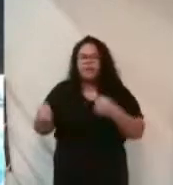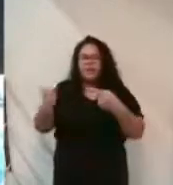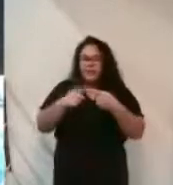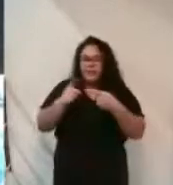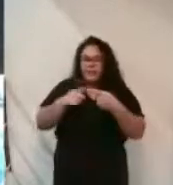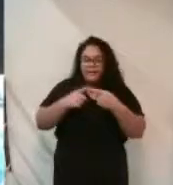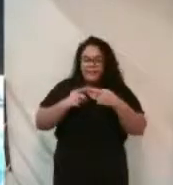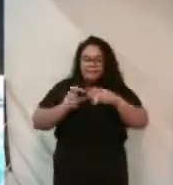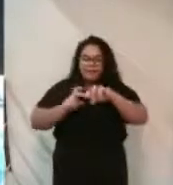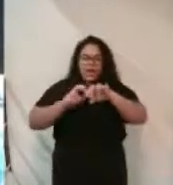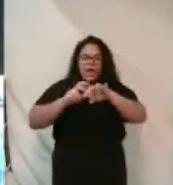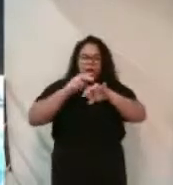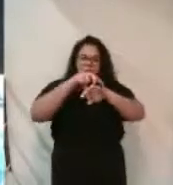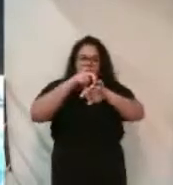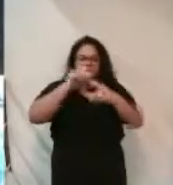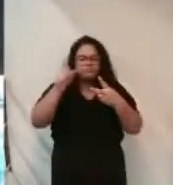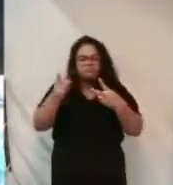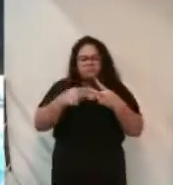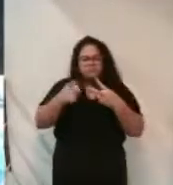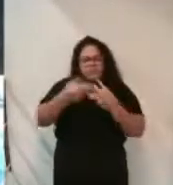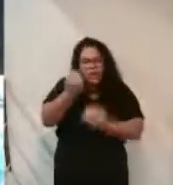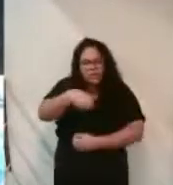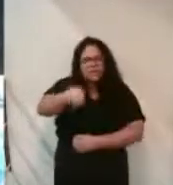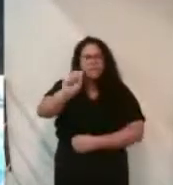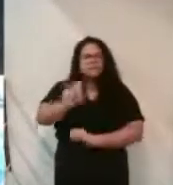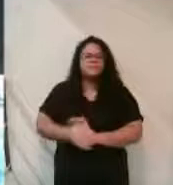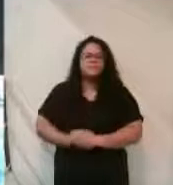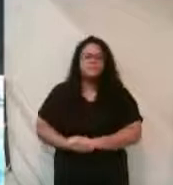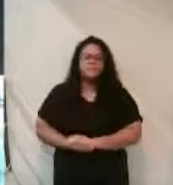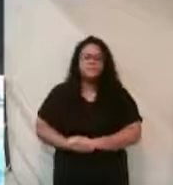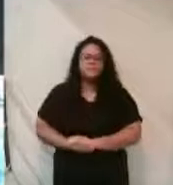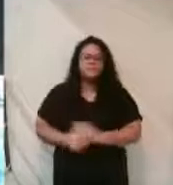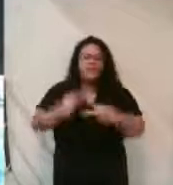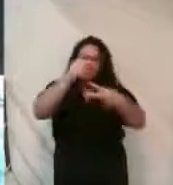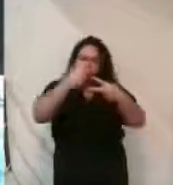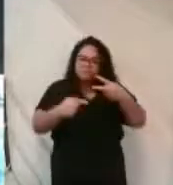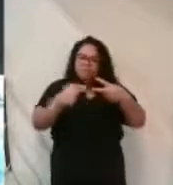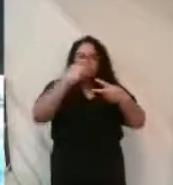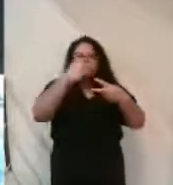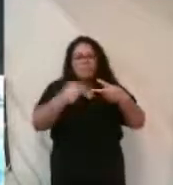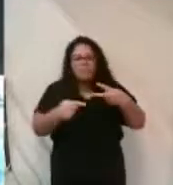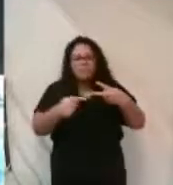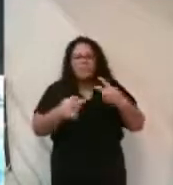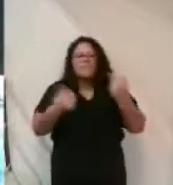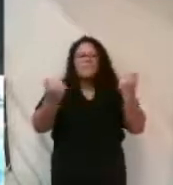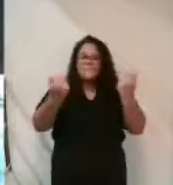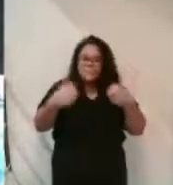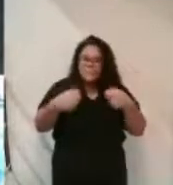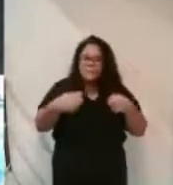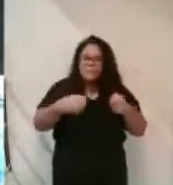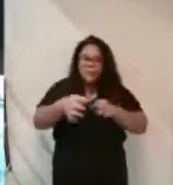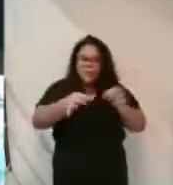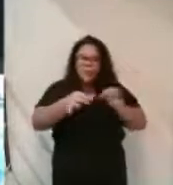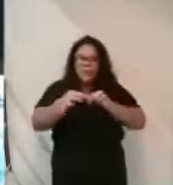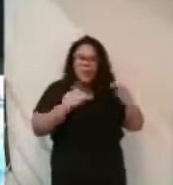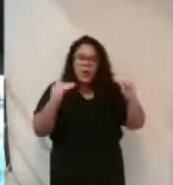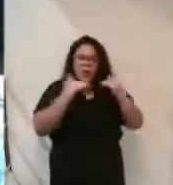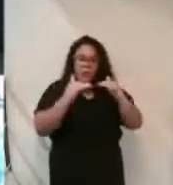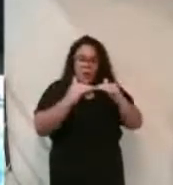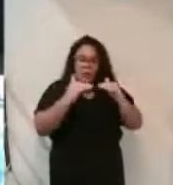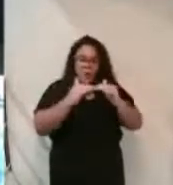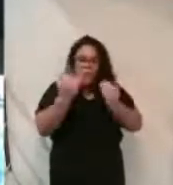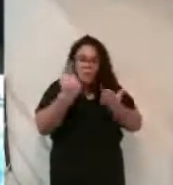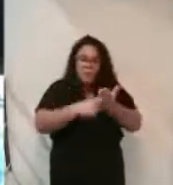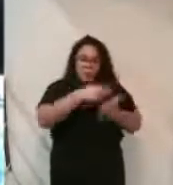para poder manter os lixões fechados, teve que fazer aí uma contratação com os municípios, Pedro, para